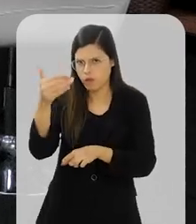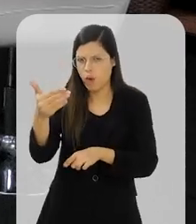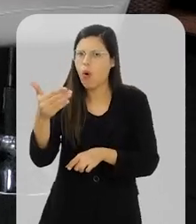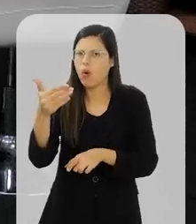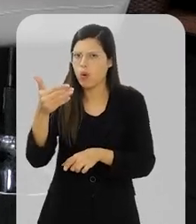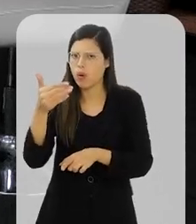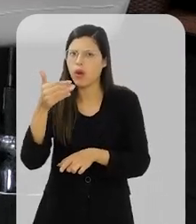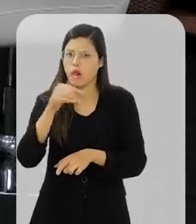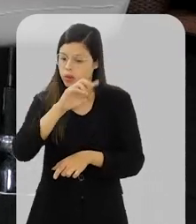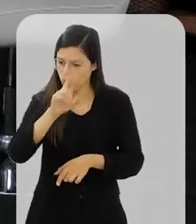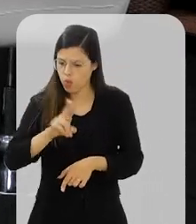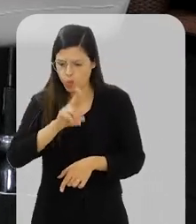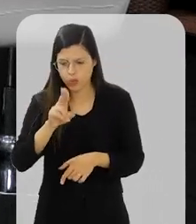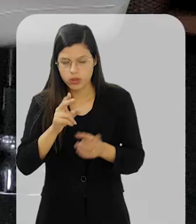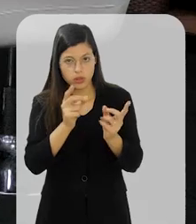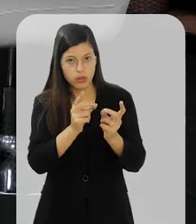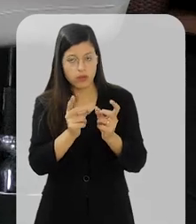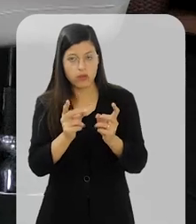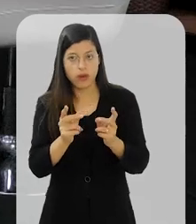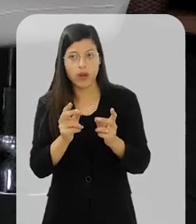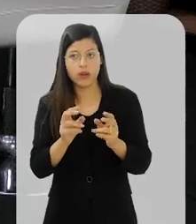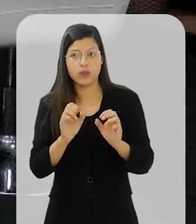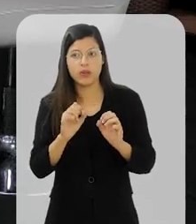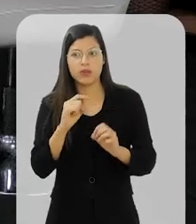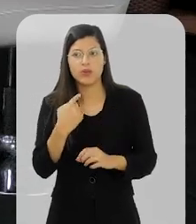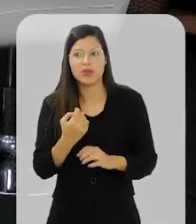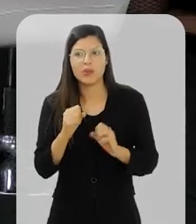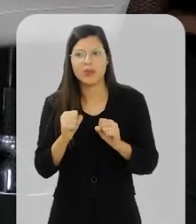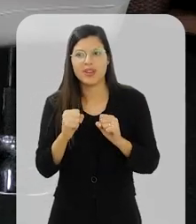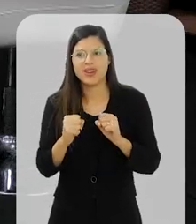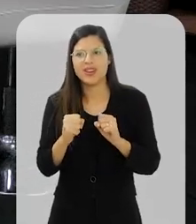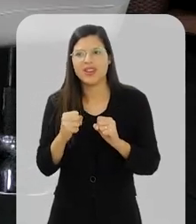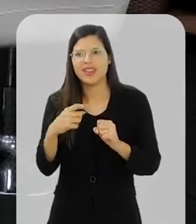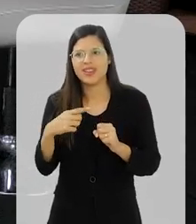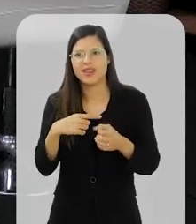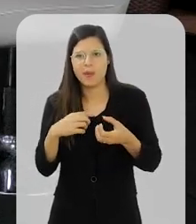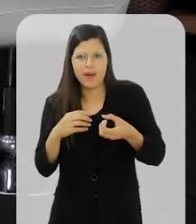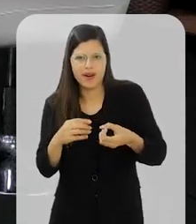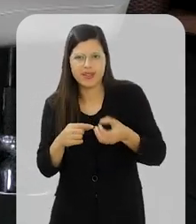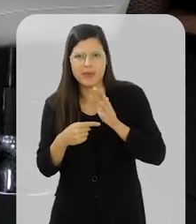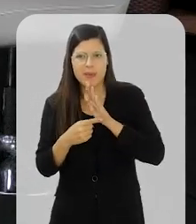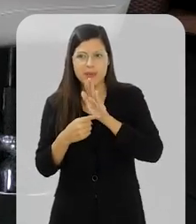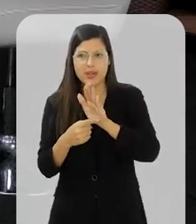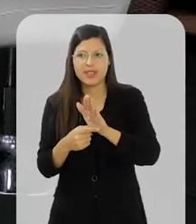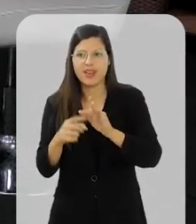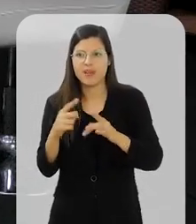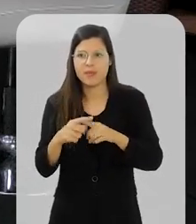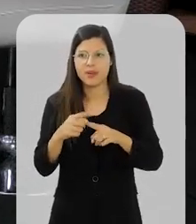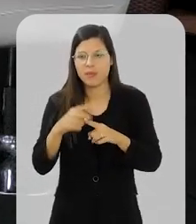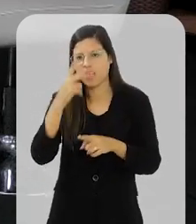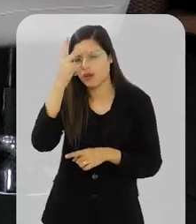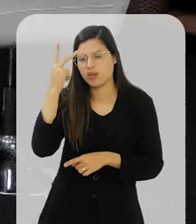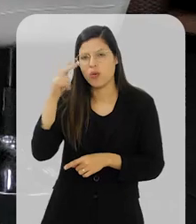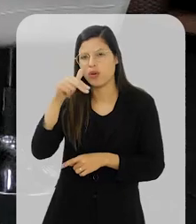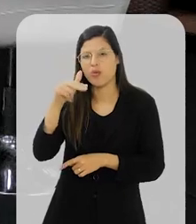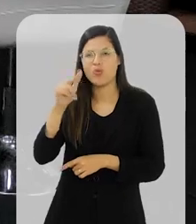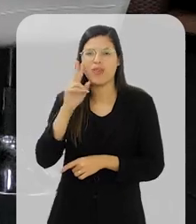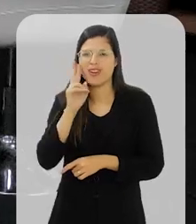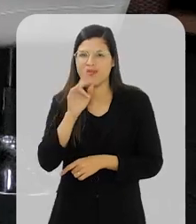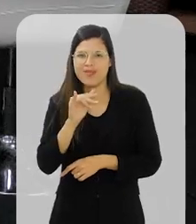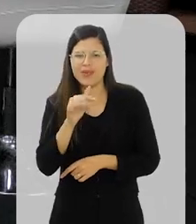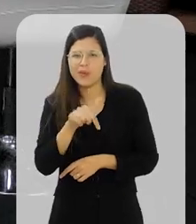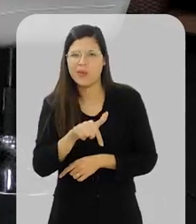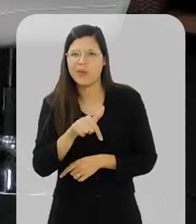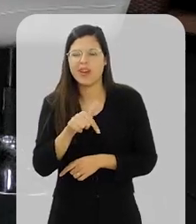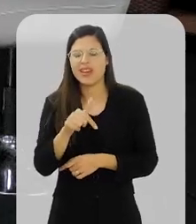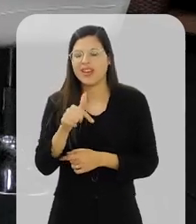né? Sim. Exporta açaí. E é porque nós podíamos até ter trazido um caroço para mostrar, assim. Porque para quem nunca viu, não tem nem ideia, né?